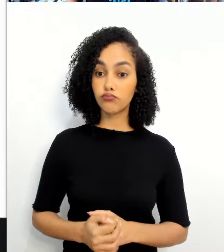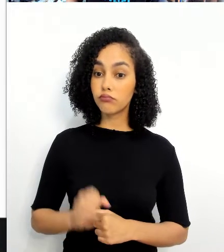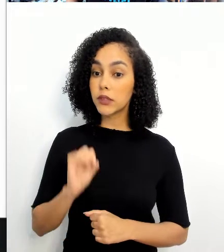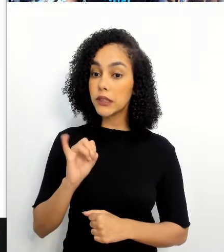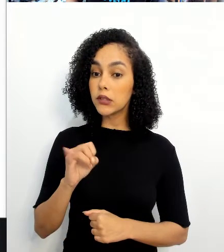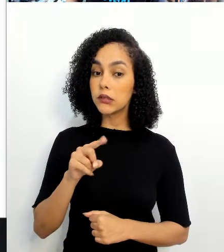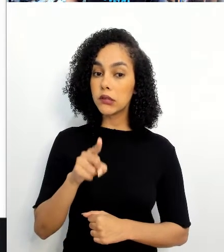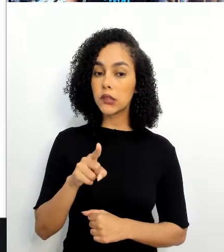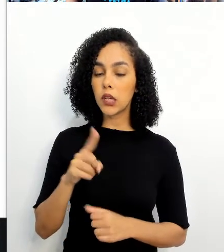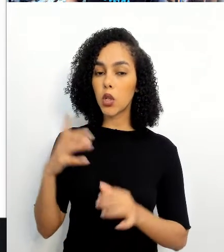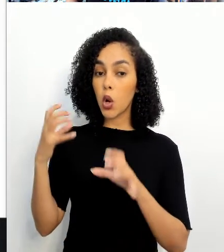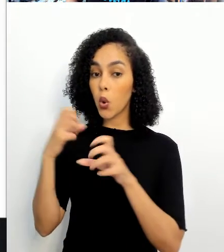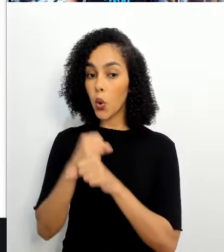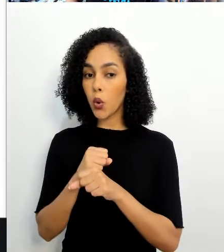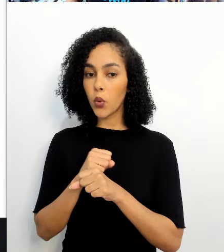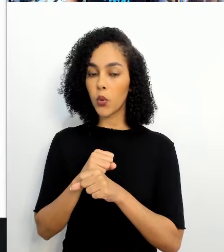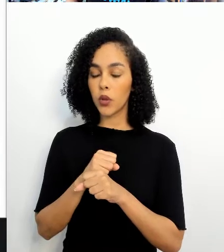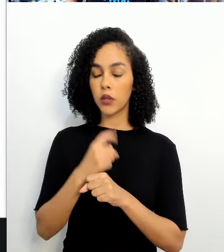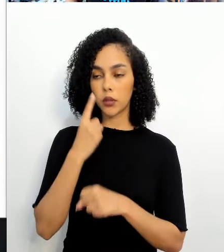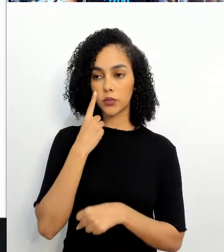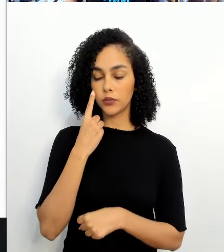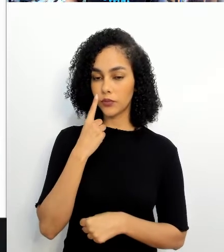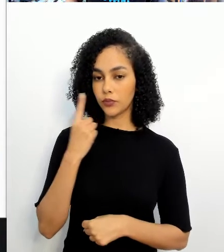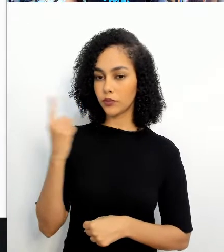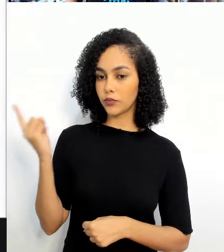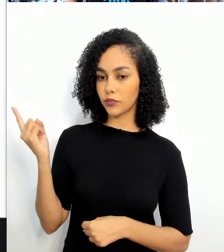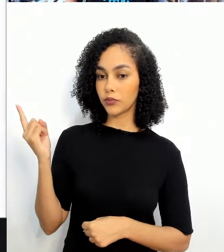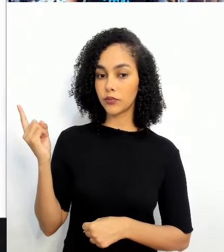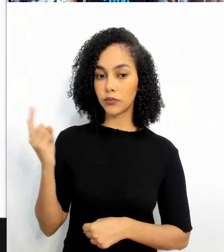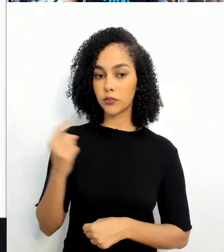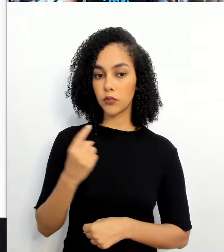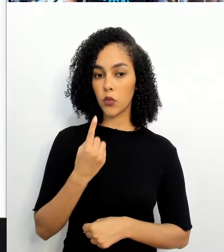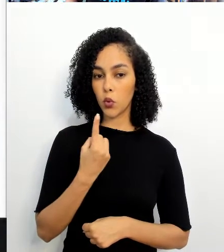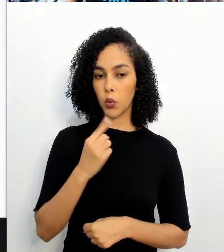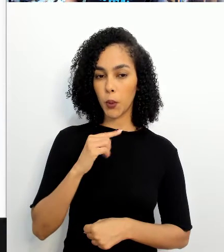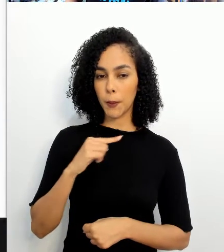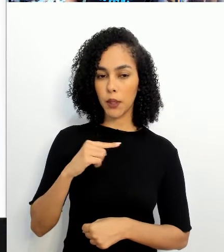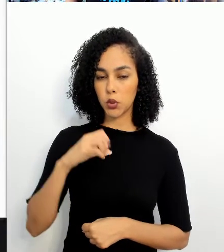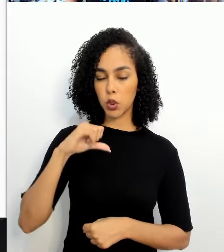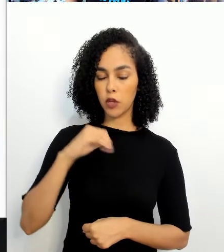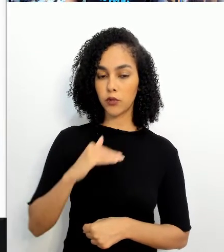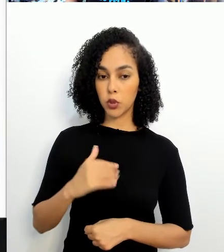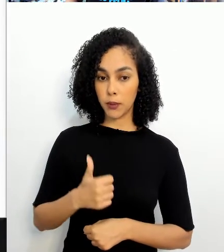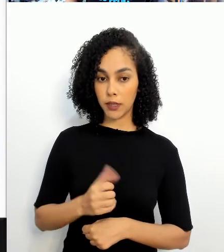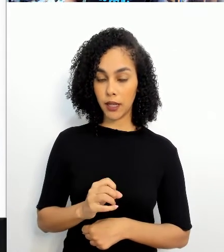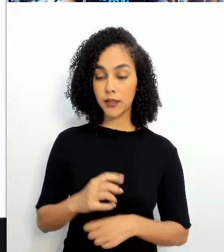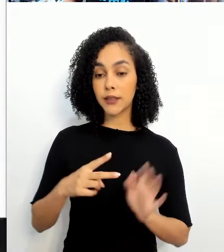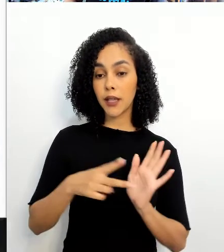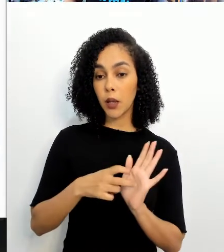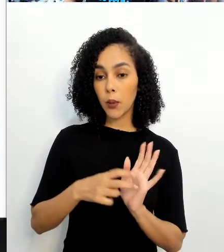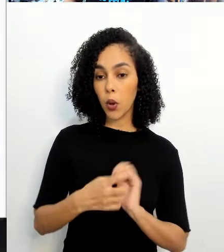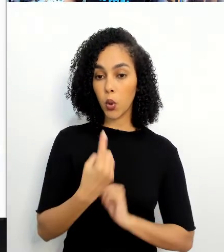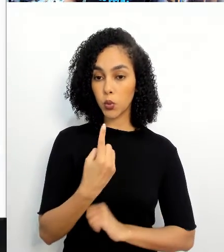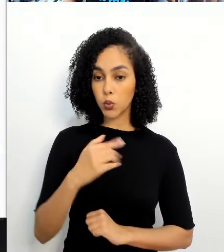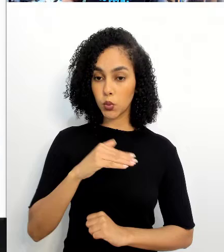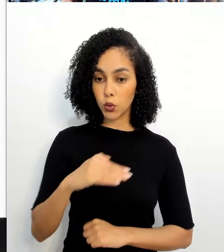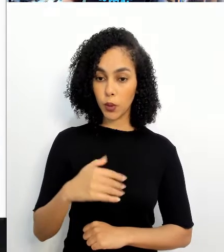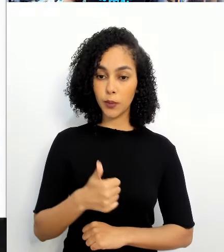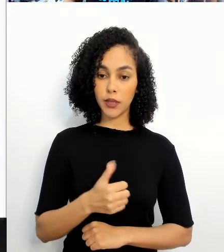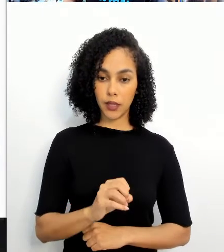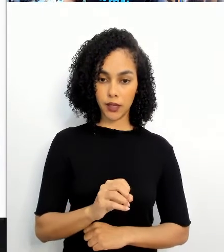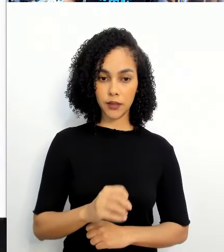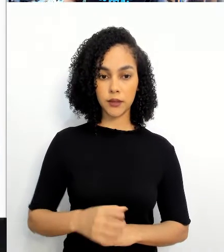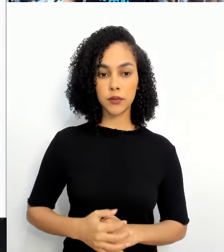Se você fizer essa continha, dá 10 vezes 1, 10. Menos 9 dá 1. 1 sobre 10, esse primeiro membro. Maior ou